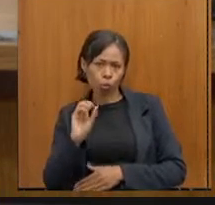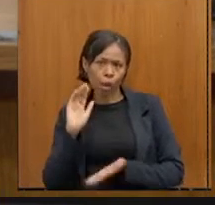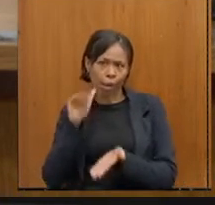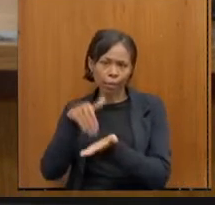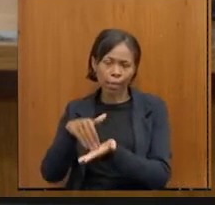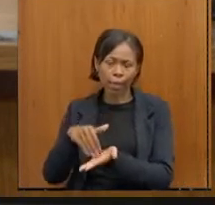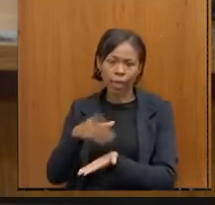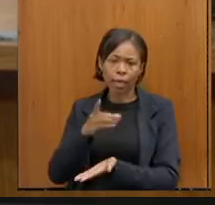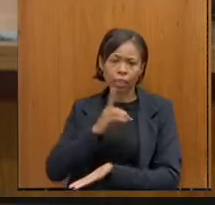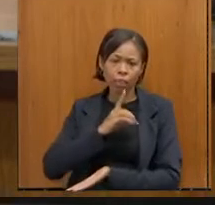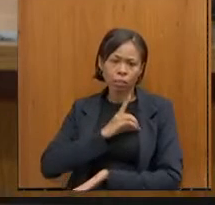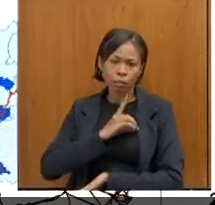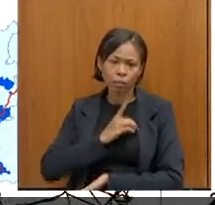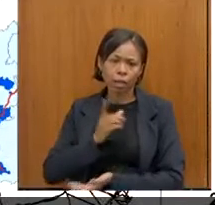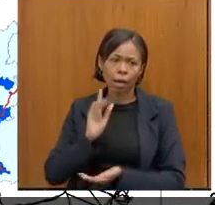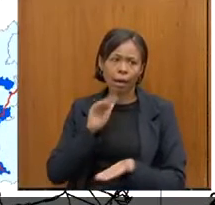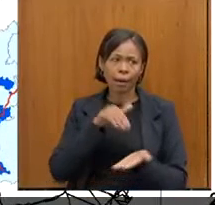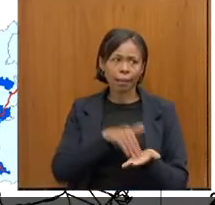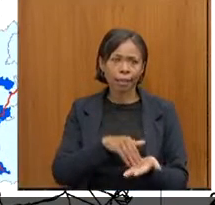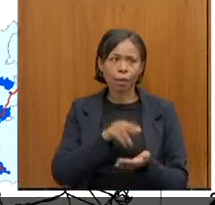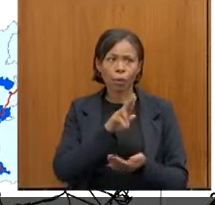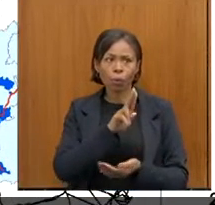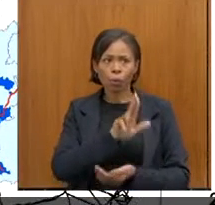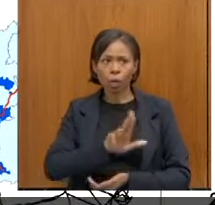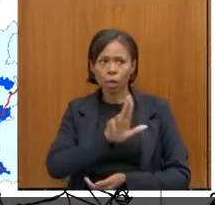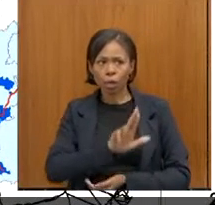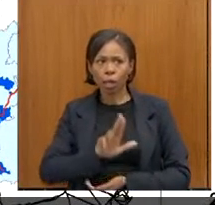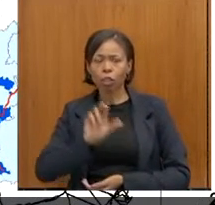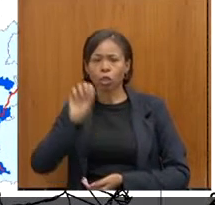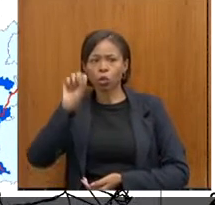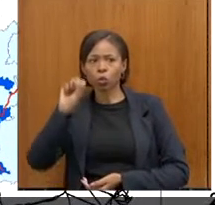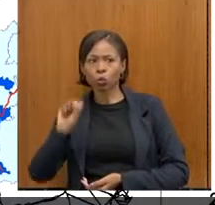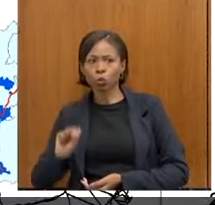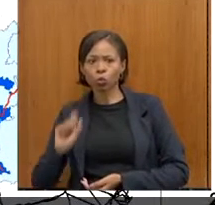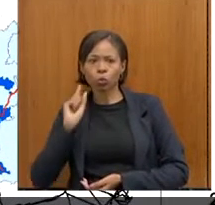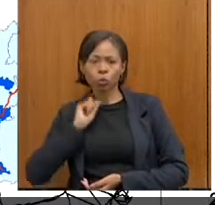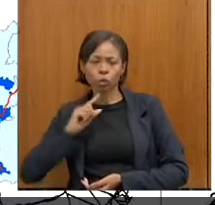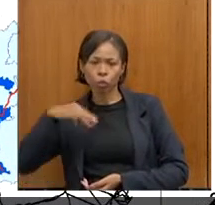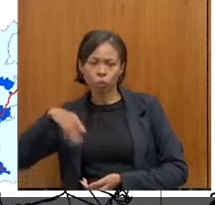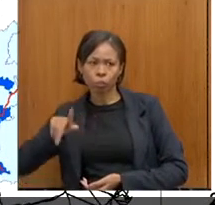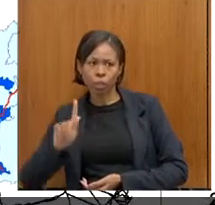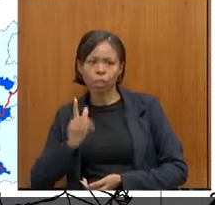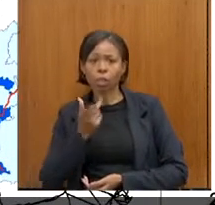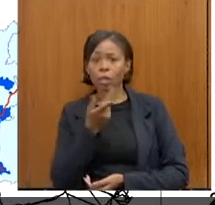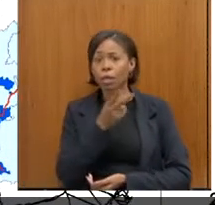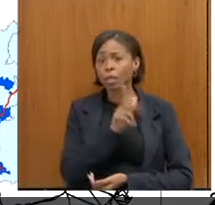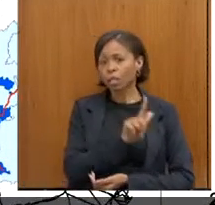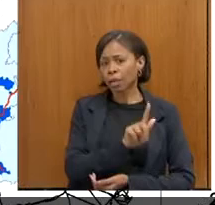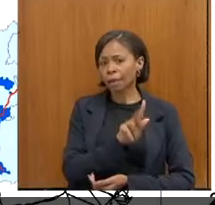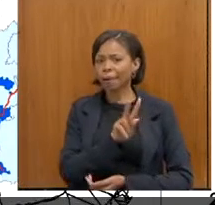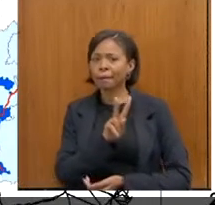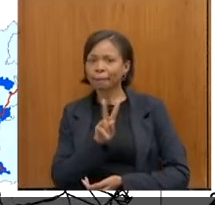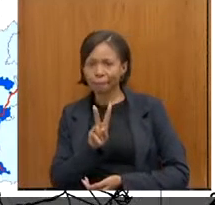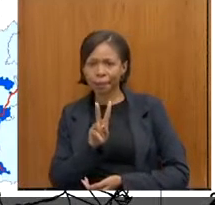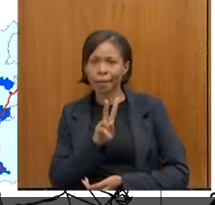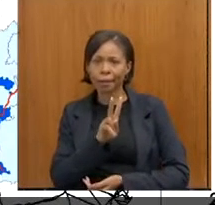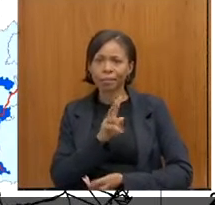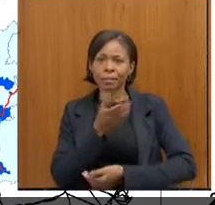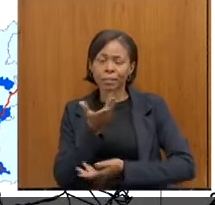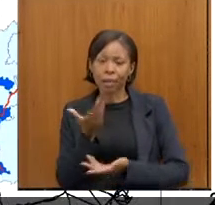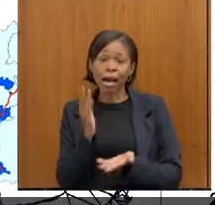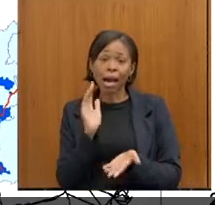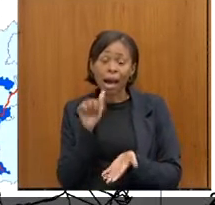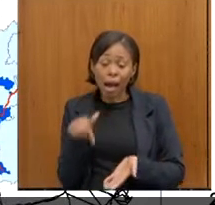até Uberlândia para chegar no sul de Minas para chegar em Governador Valadares e agora com essa aprovação